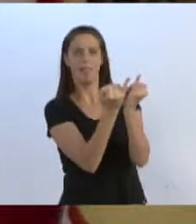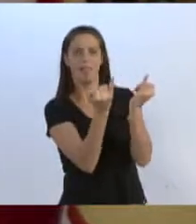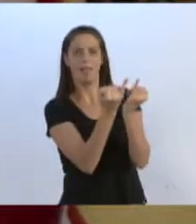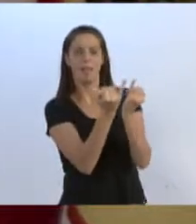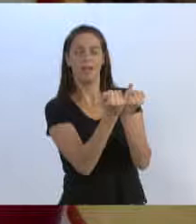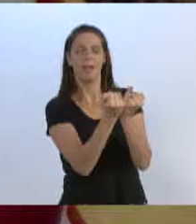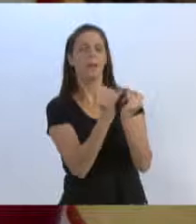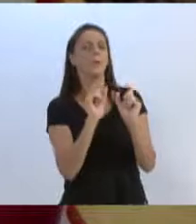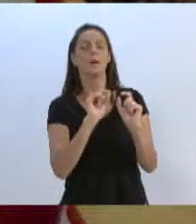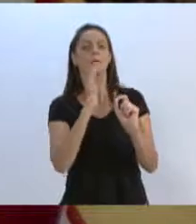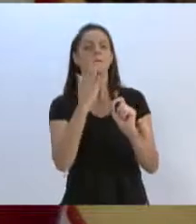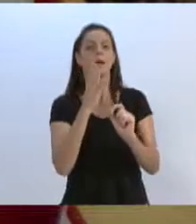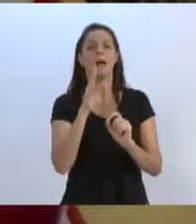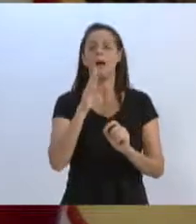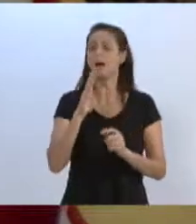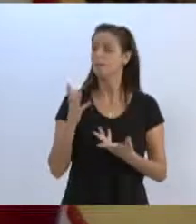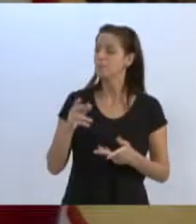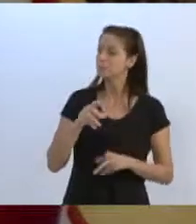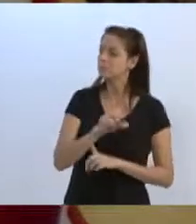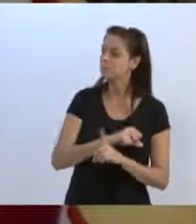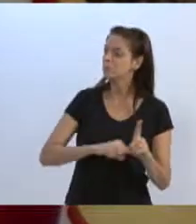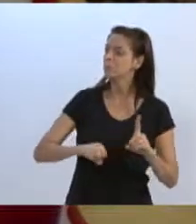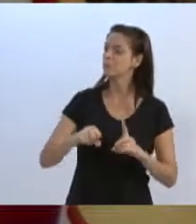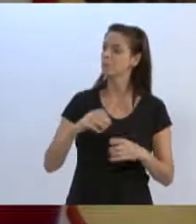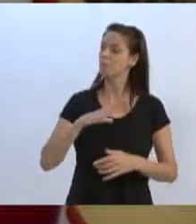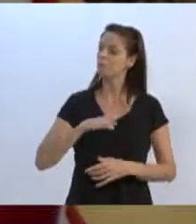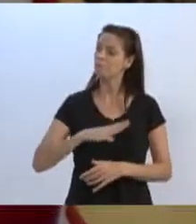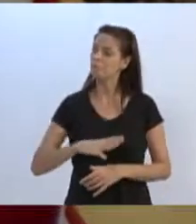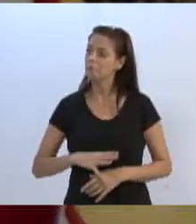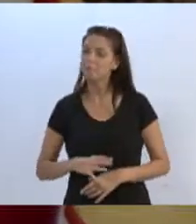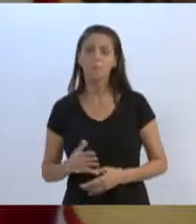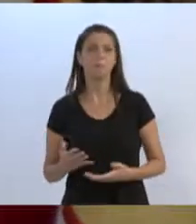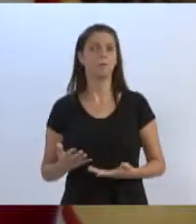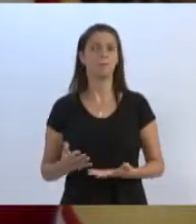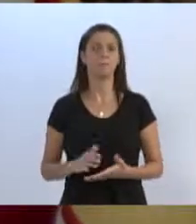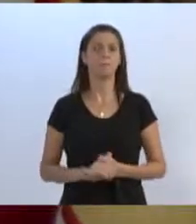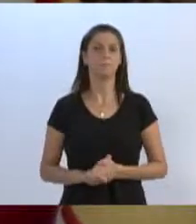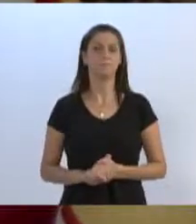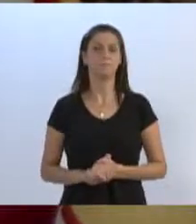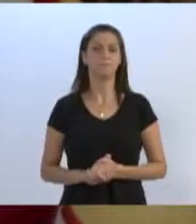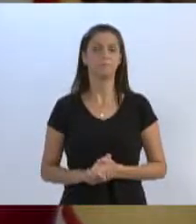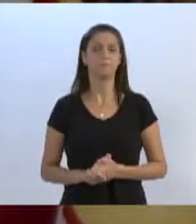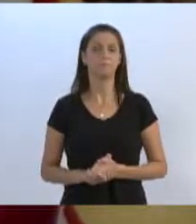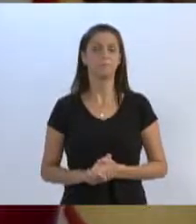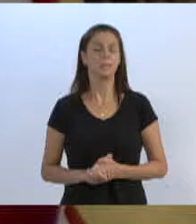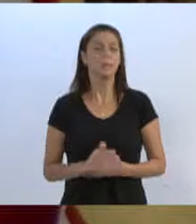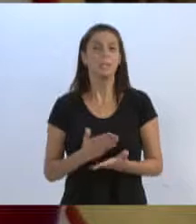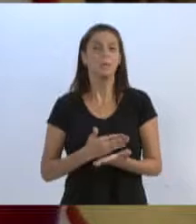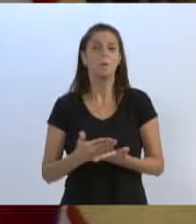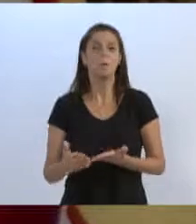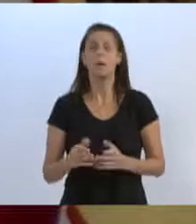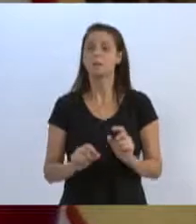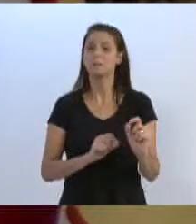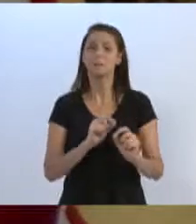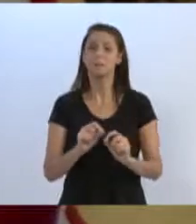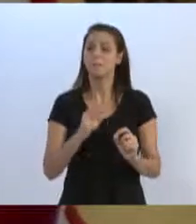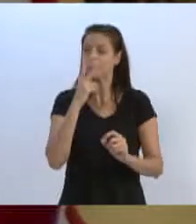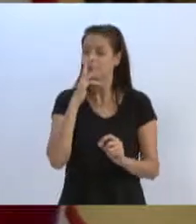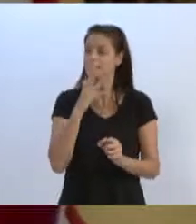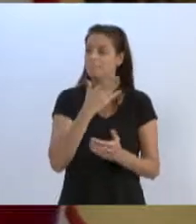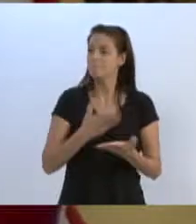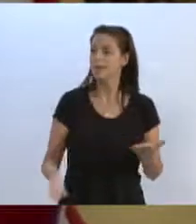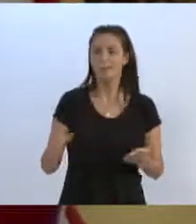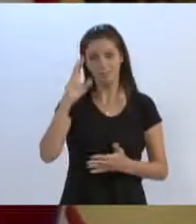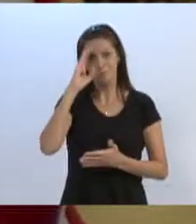Desencoraja as pessoas de vir aqui à frente e fazer um discurso favorável e se colocar à disposição. Tivemos